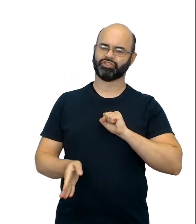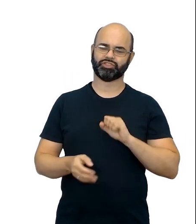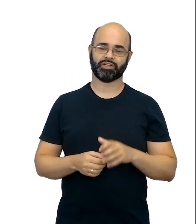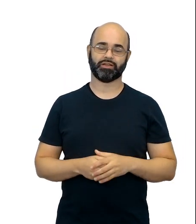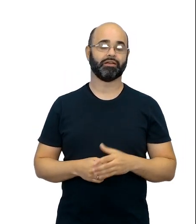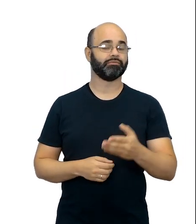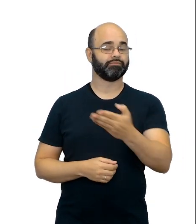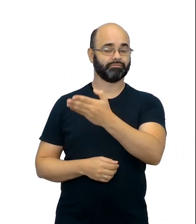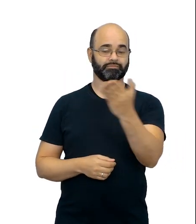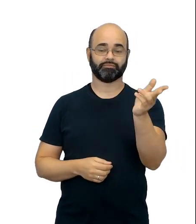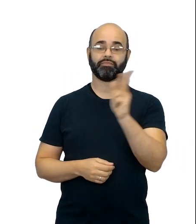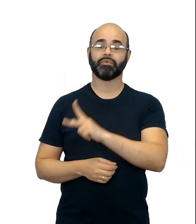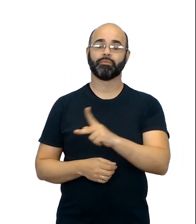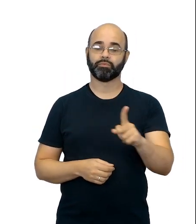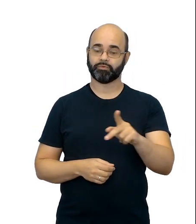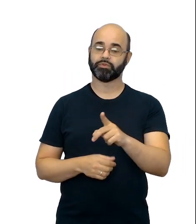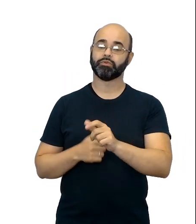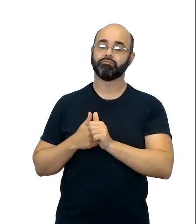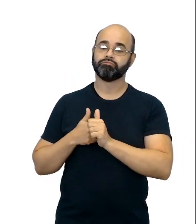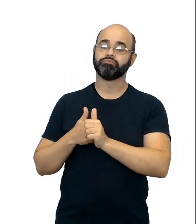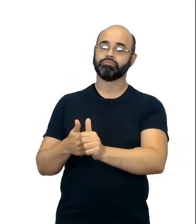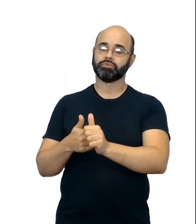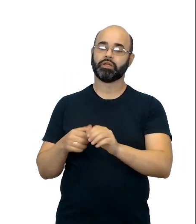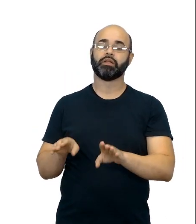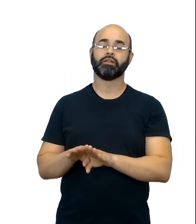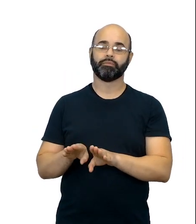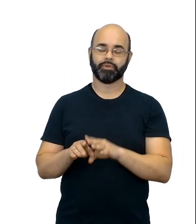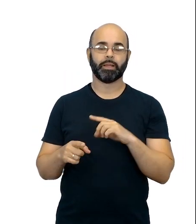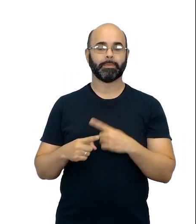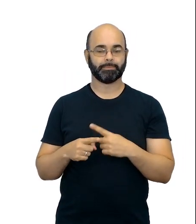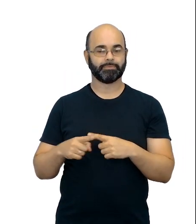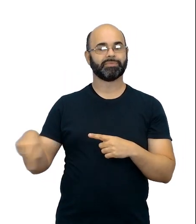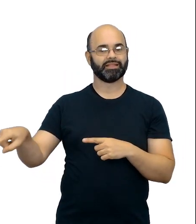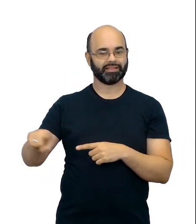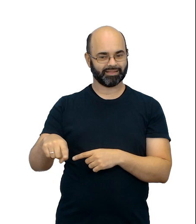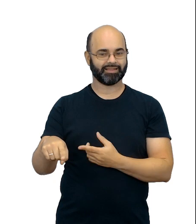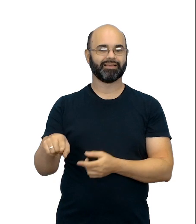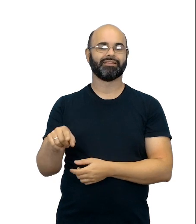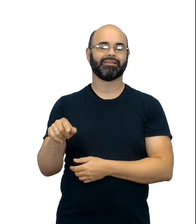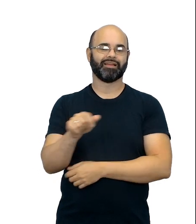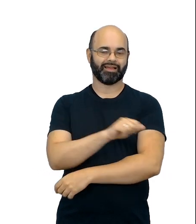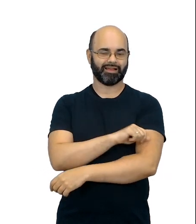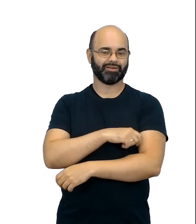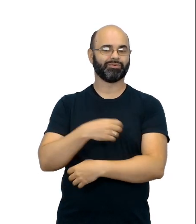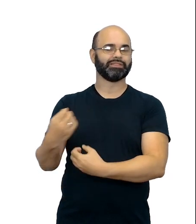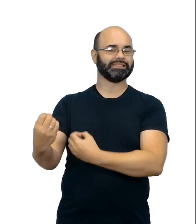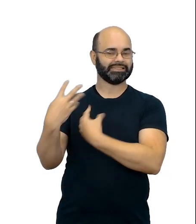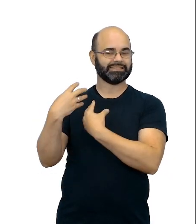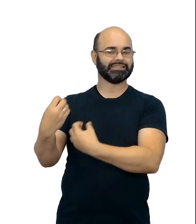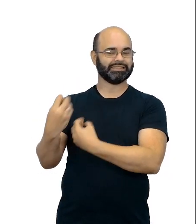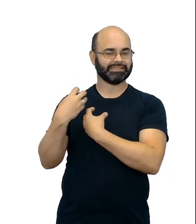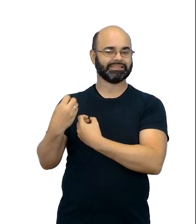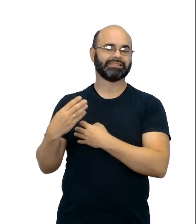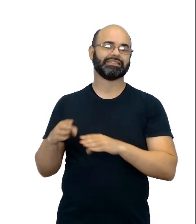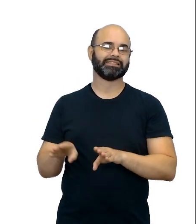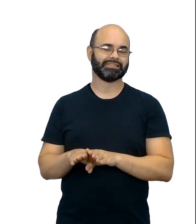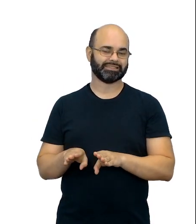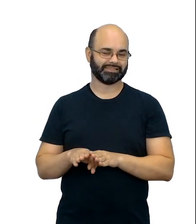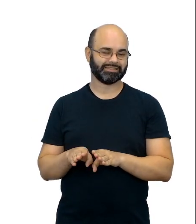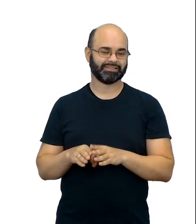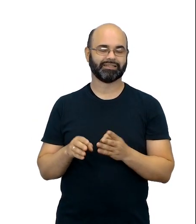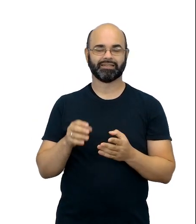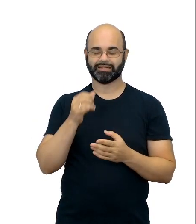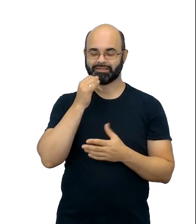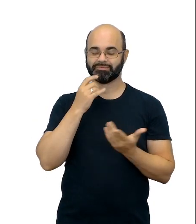precisamos acompanhar esse movimento, porque eles, muitas vezes, nos ensinam até, né? Eles podem nos ensinar até como lidar com